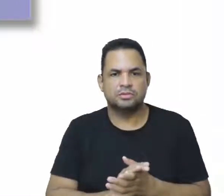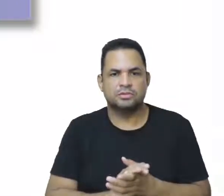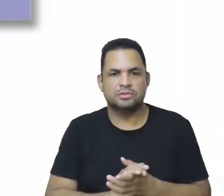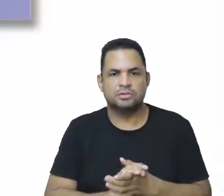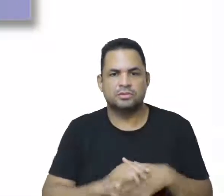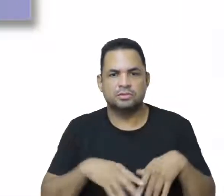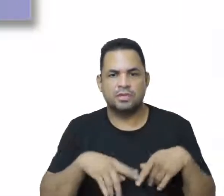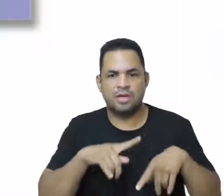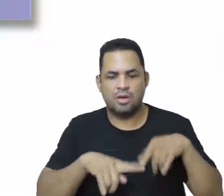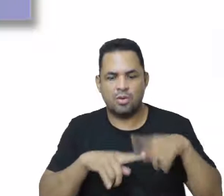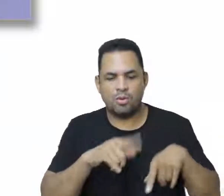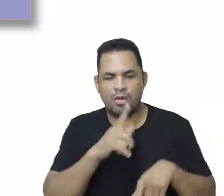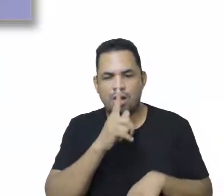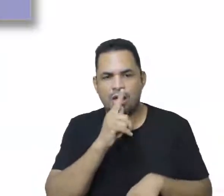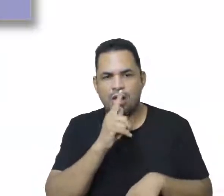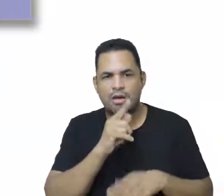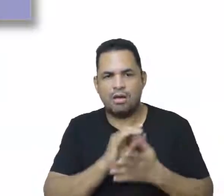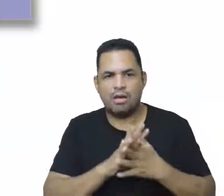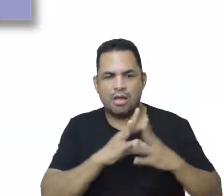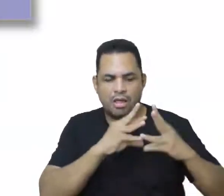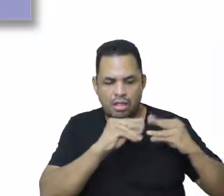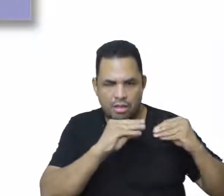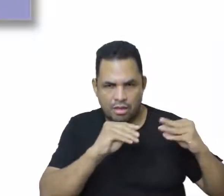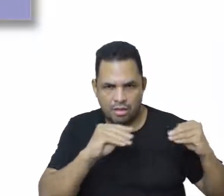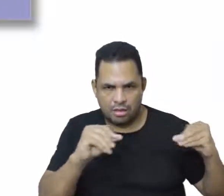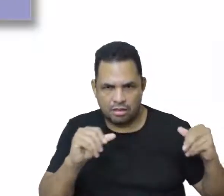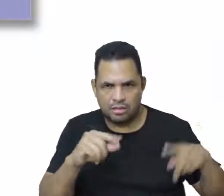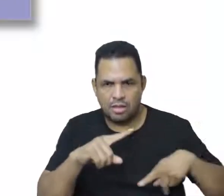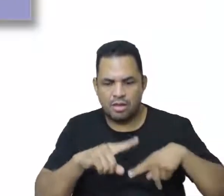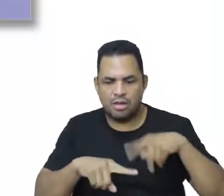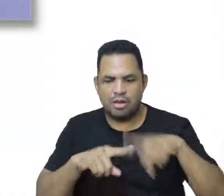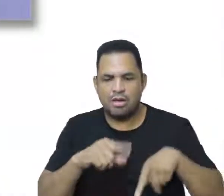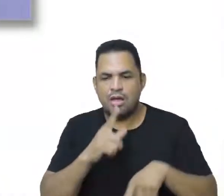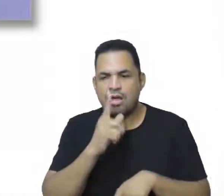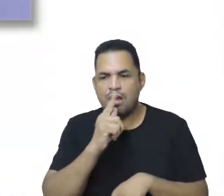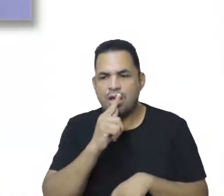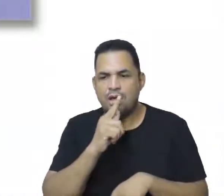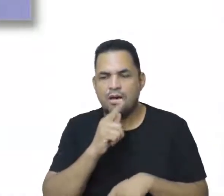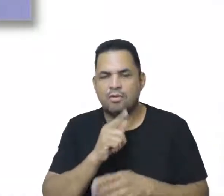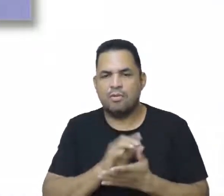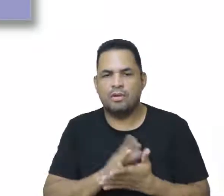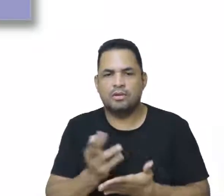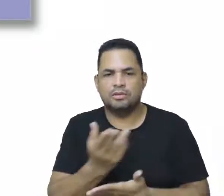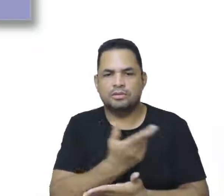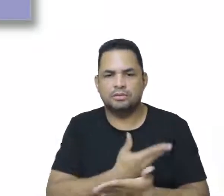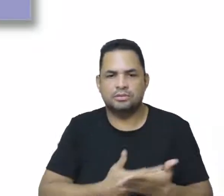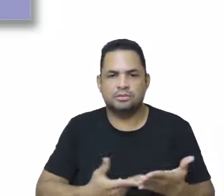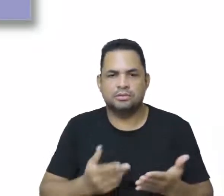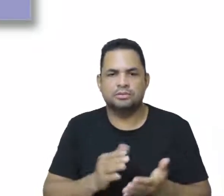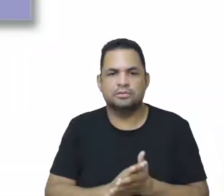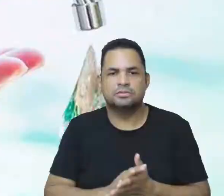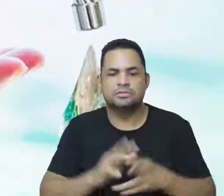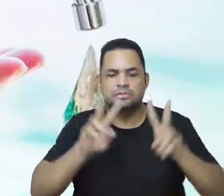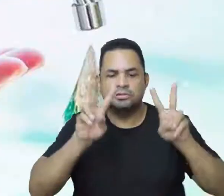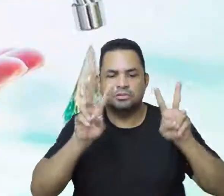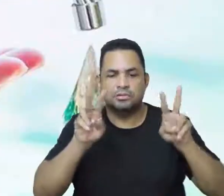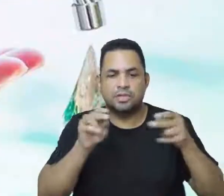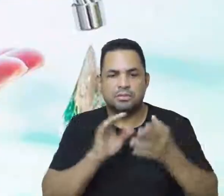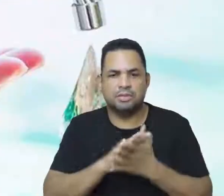recursos hídricos, a degradação dos recursos hídricos, um assunto super importante, no qual